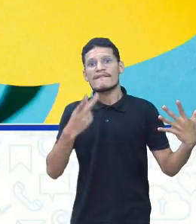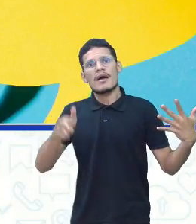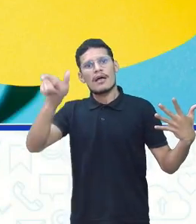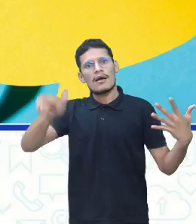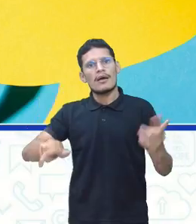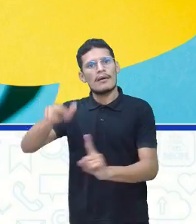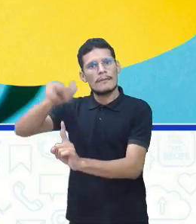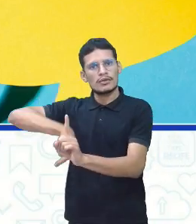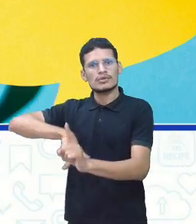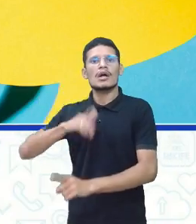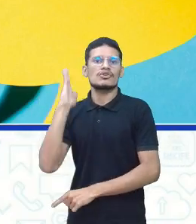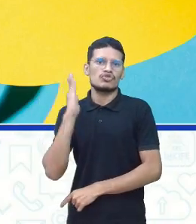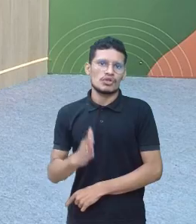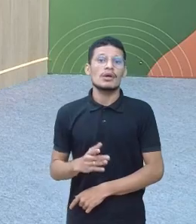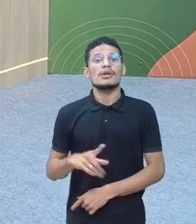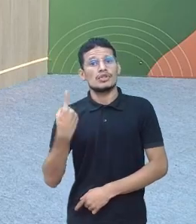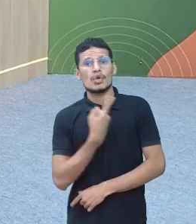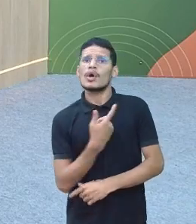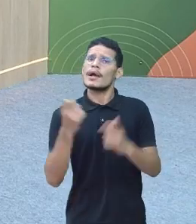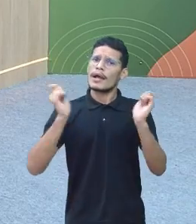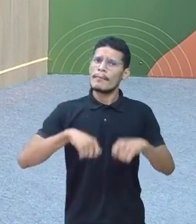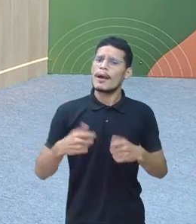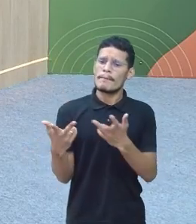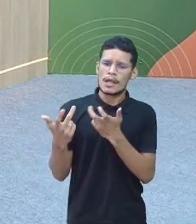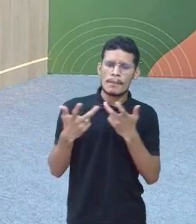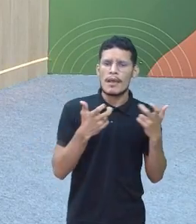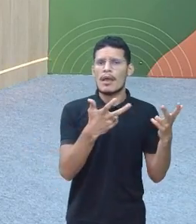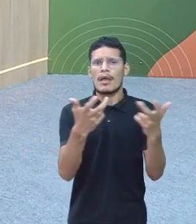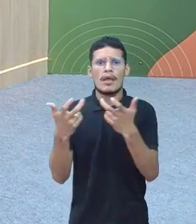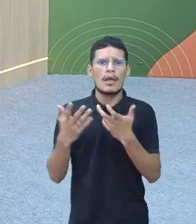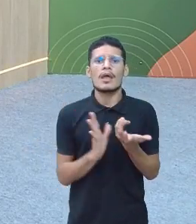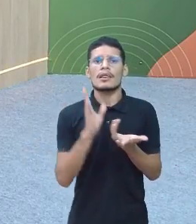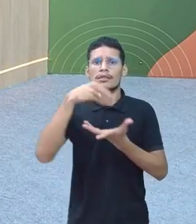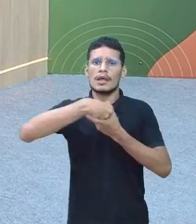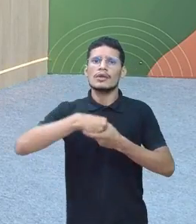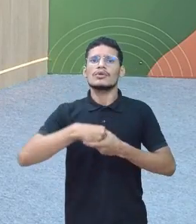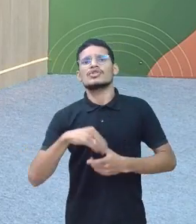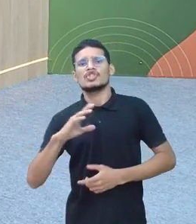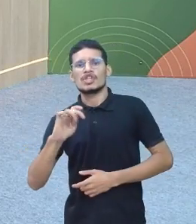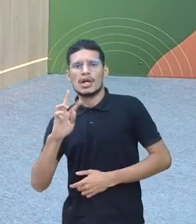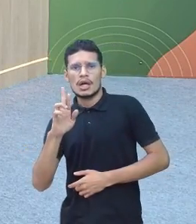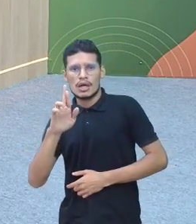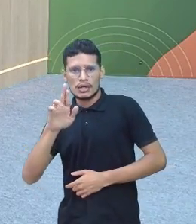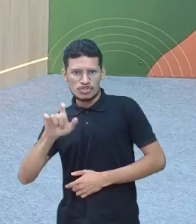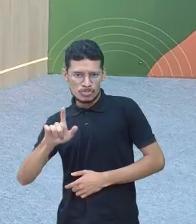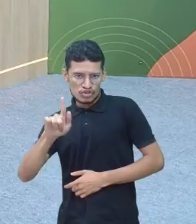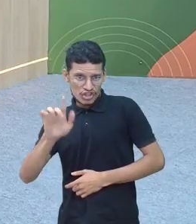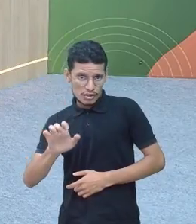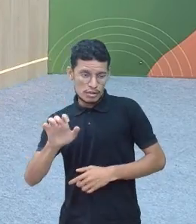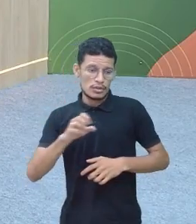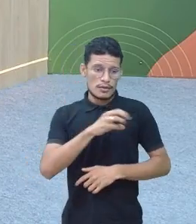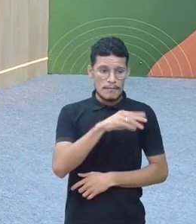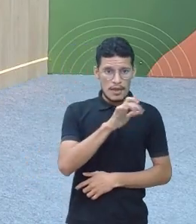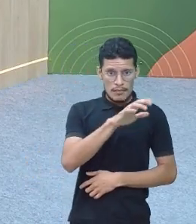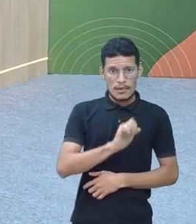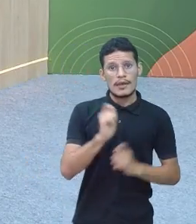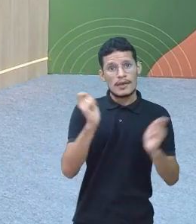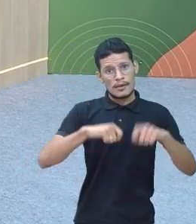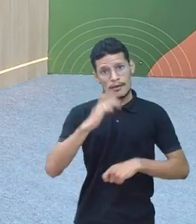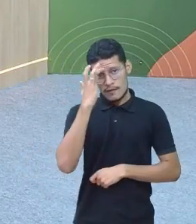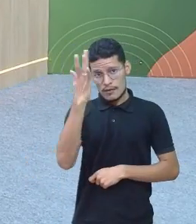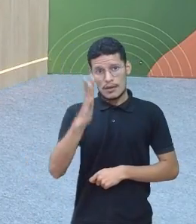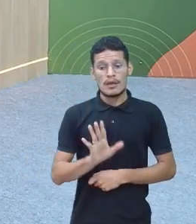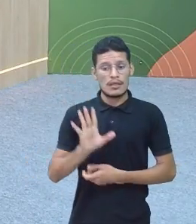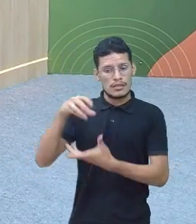certa forma, a gente vai conseguir perceber esses elementos ali dentro da charge e dentro dos memes. Talvez com muito mais facilidade